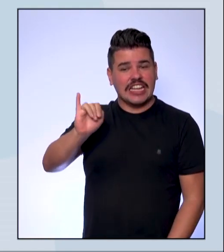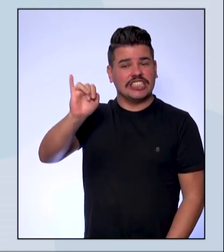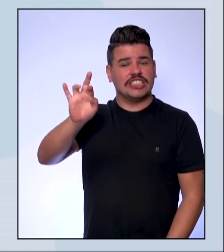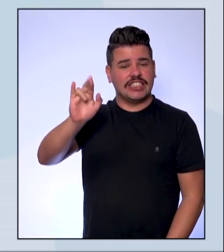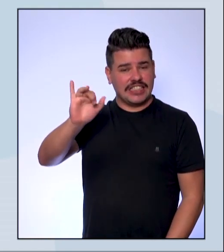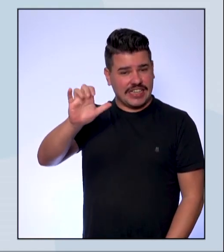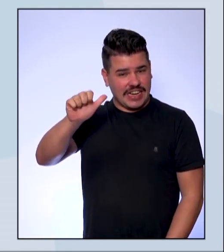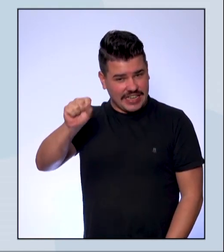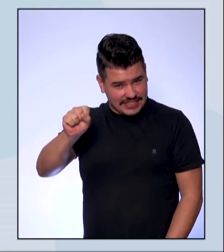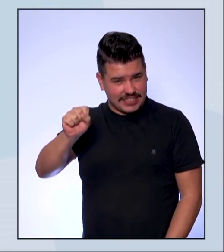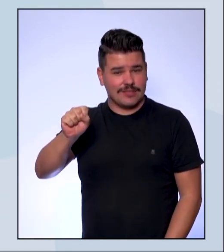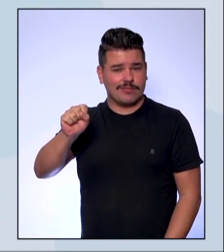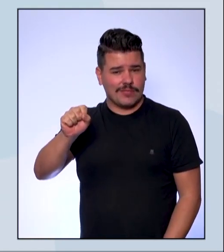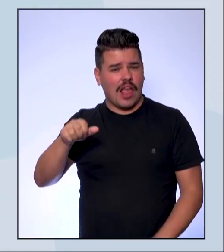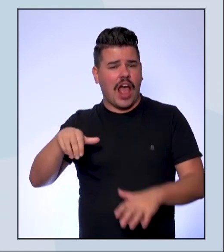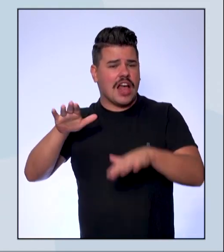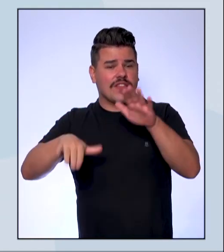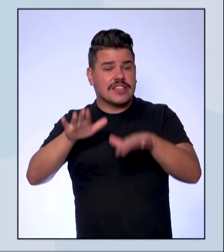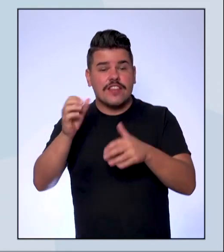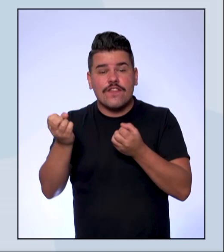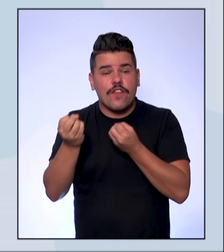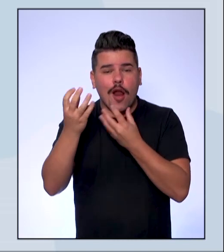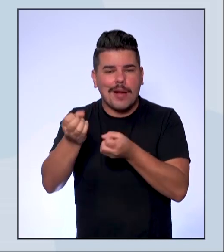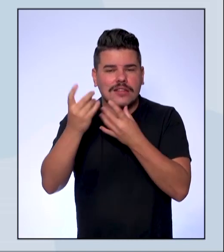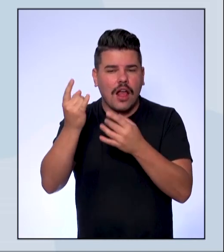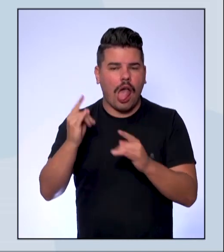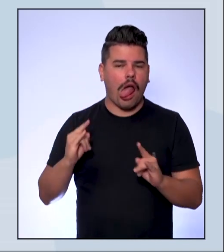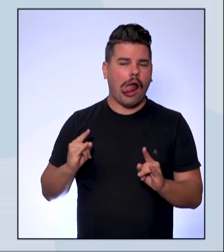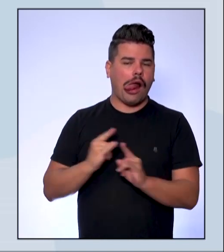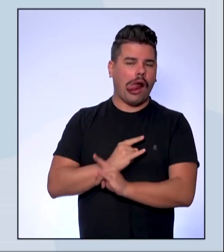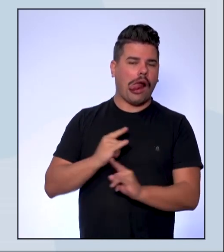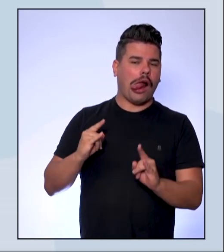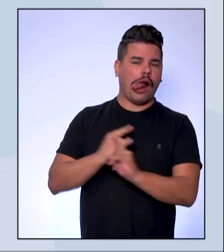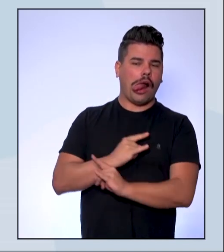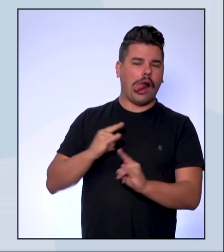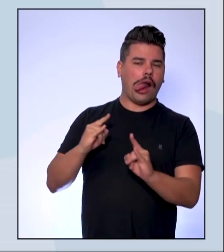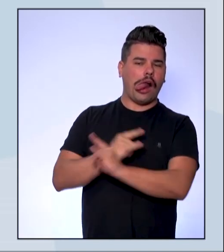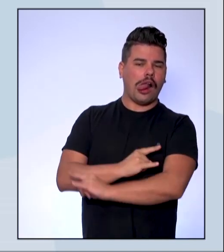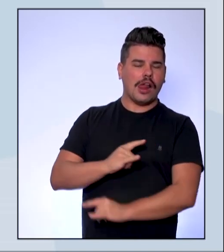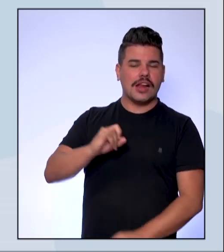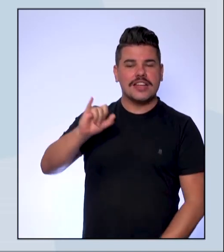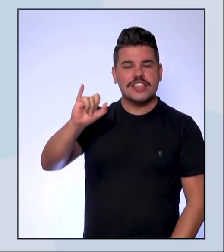porque não é uma notícia verdadeira, mas, no caso, a ideia